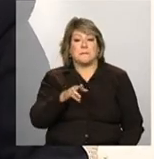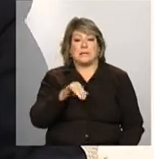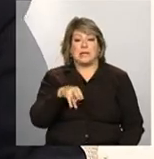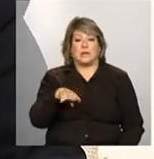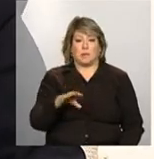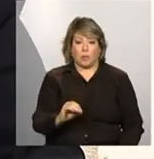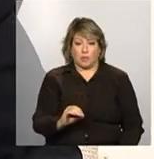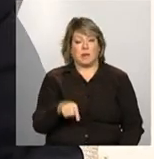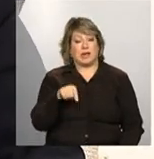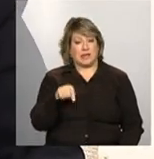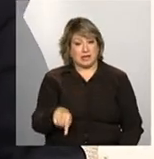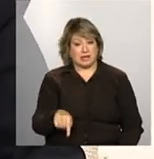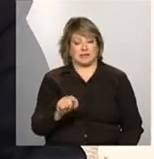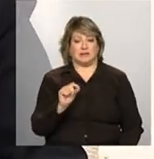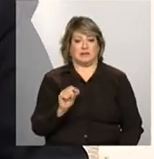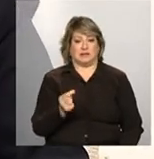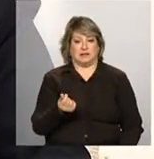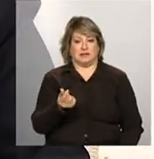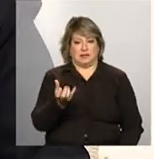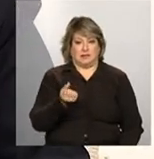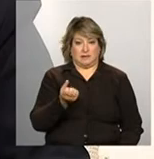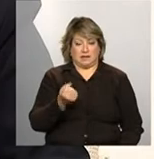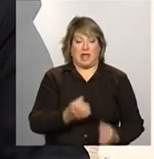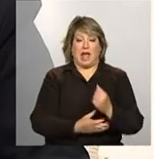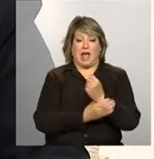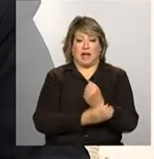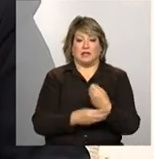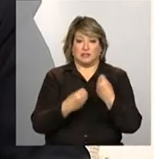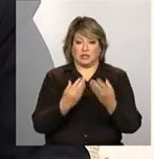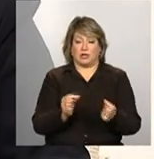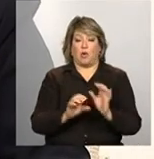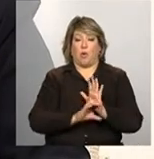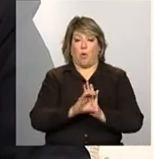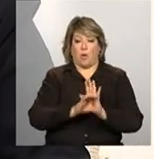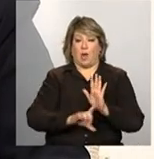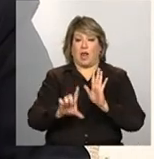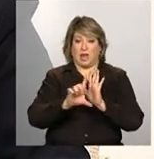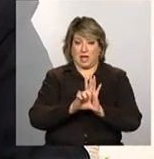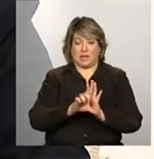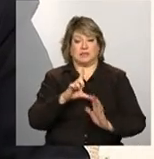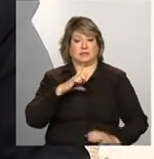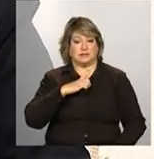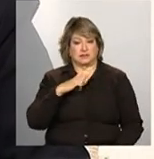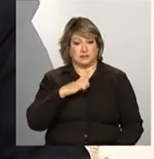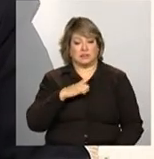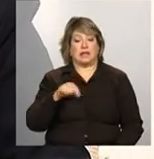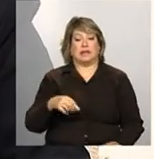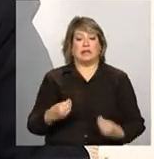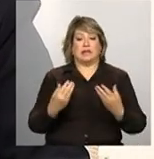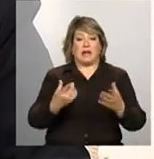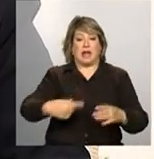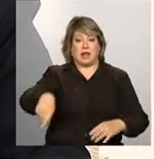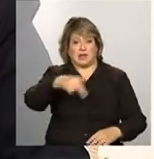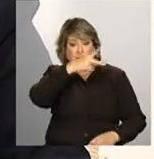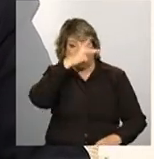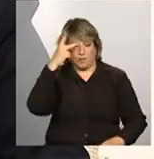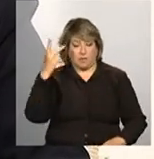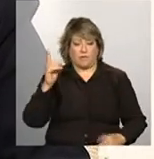benefício é garantido, pela Constituição e é destinado, então, a esse